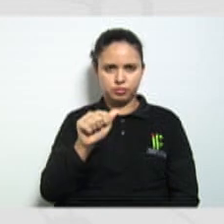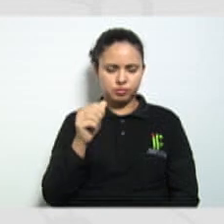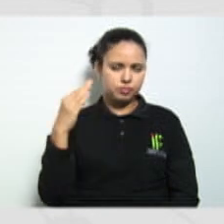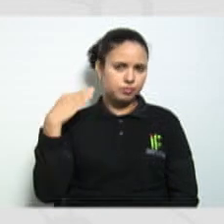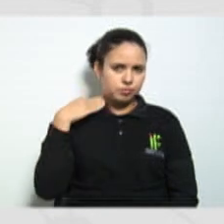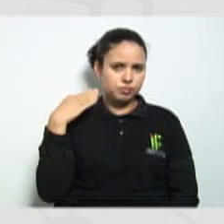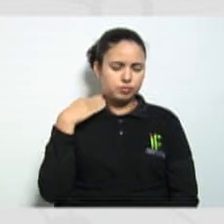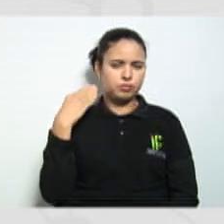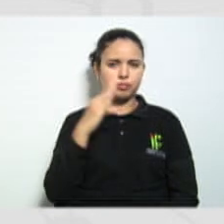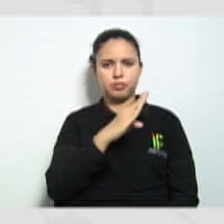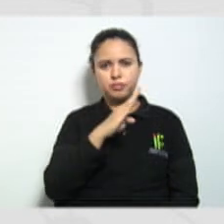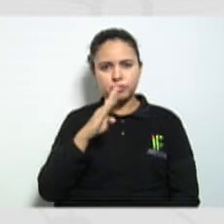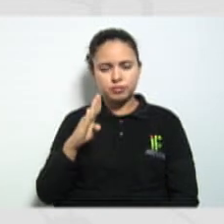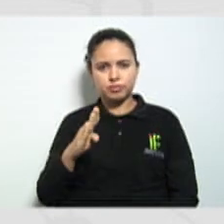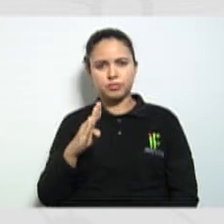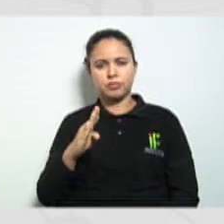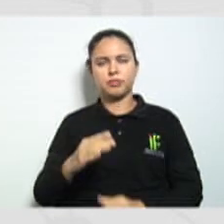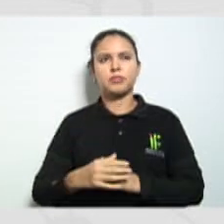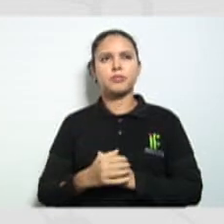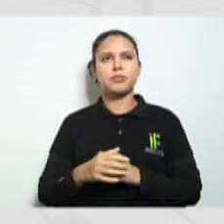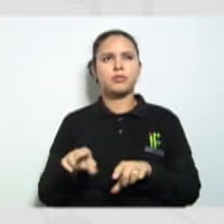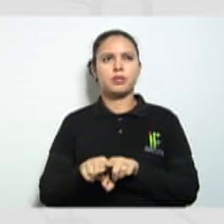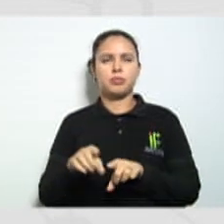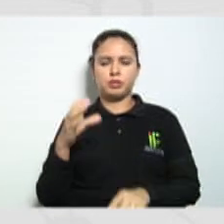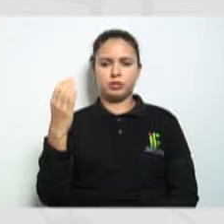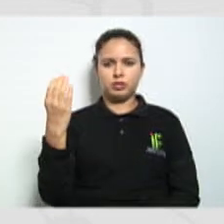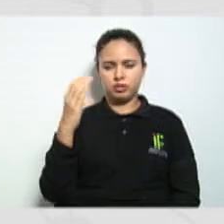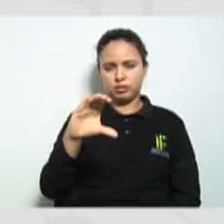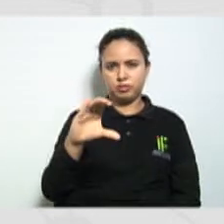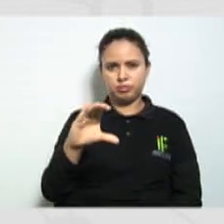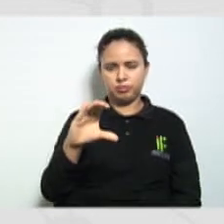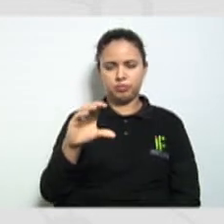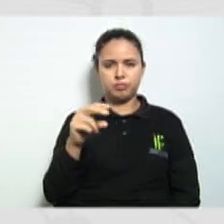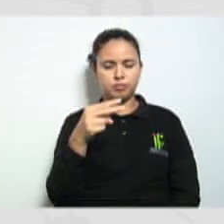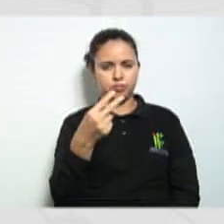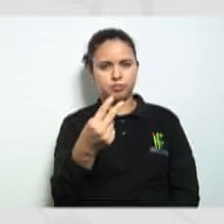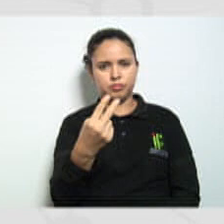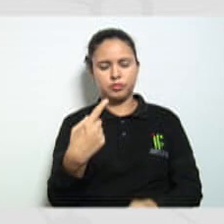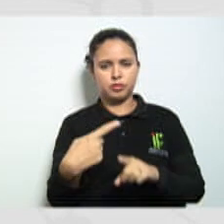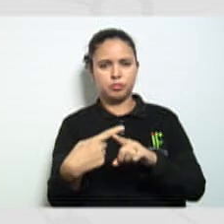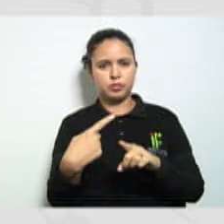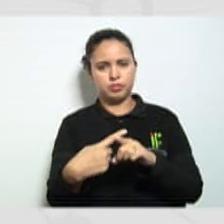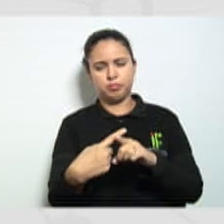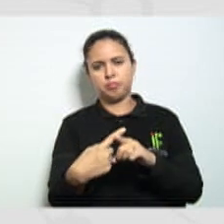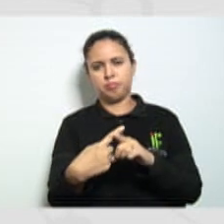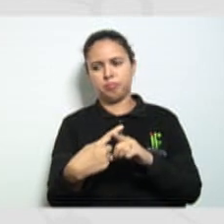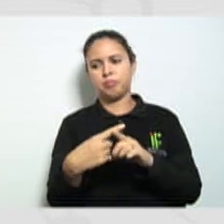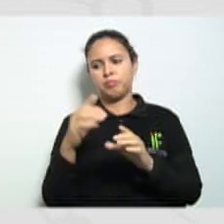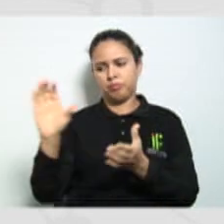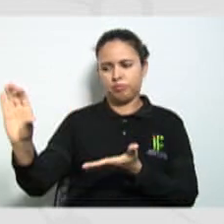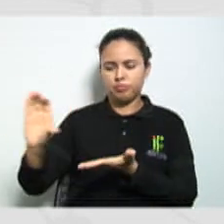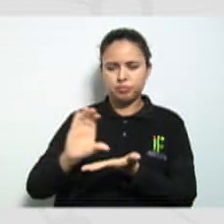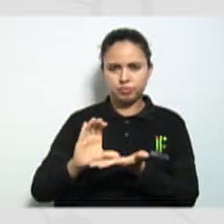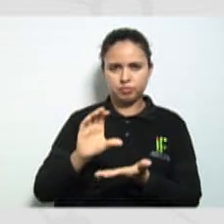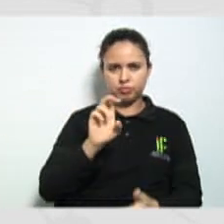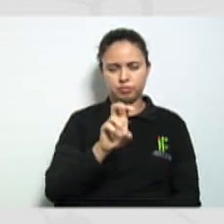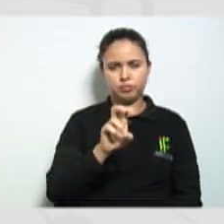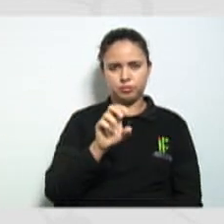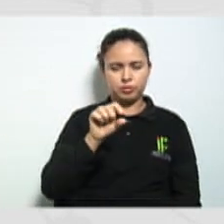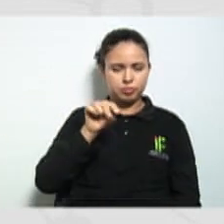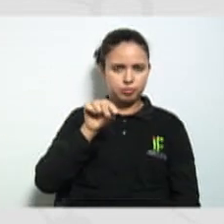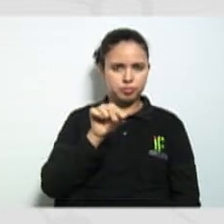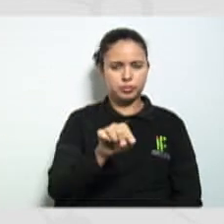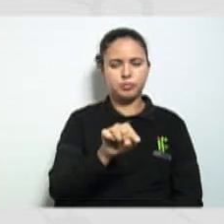e quantos créditos? 1, 2. Por quê? Ó, recebeu créditos a receber era 5 mil. Só